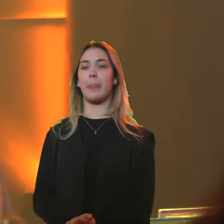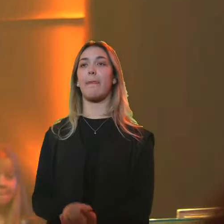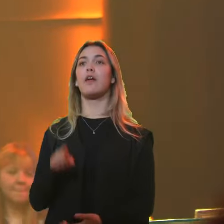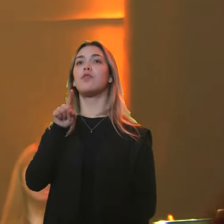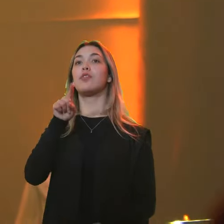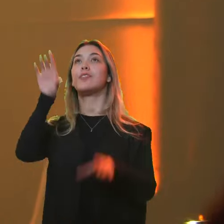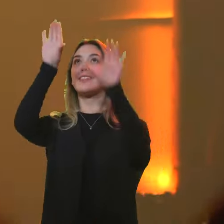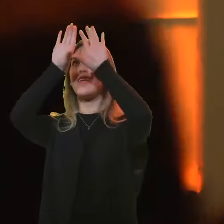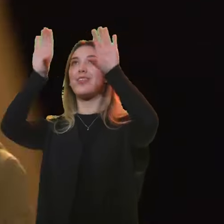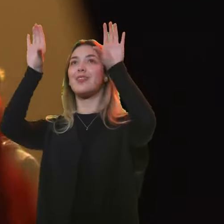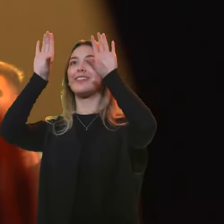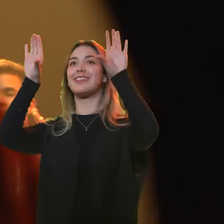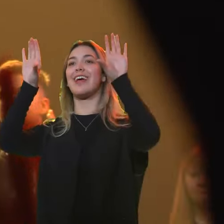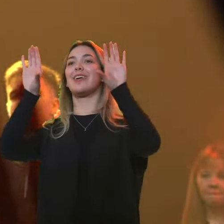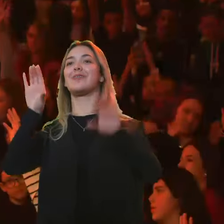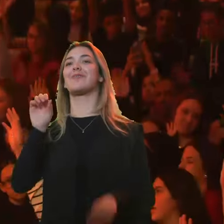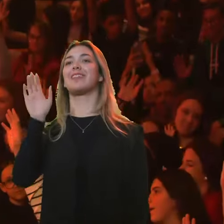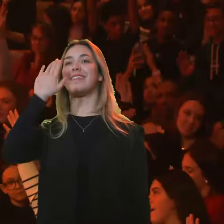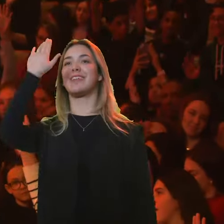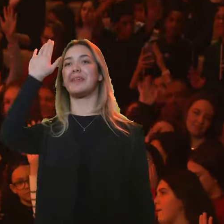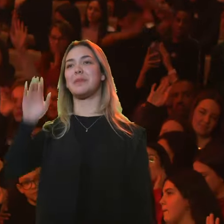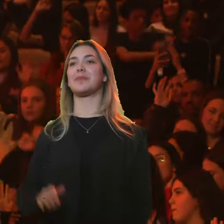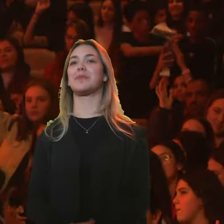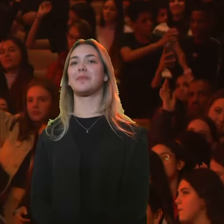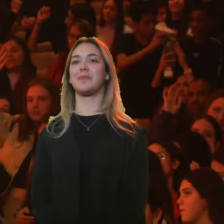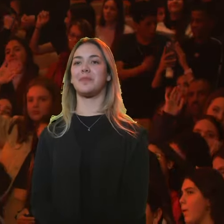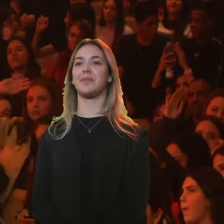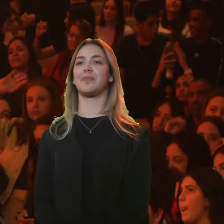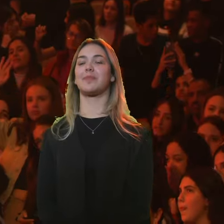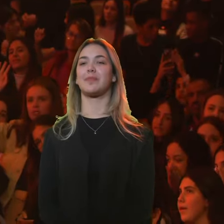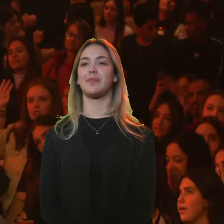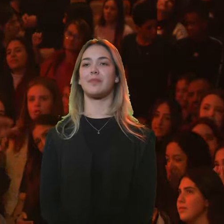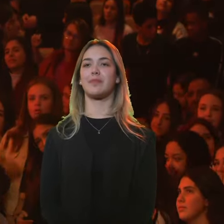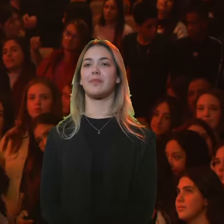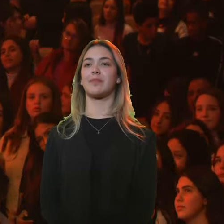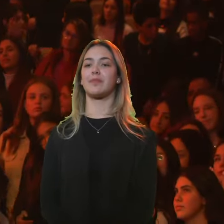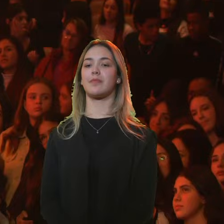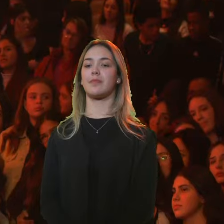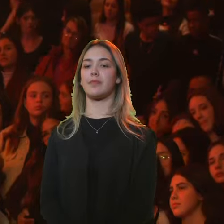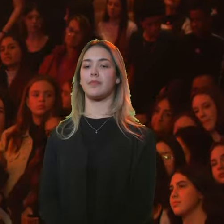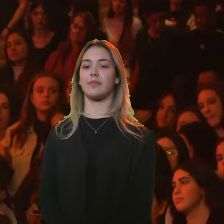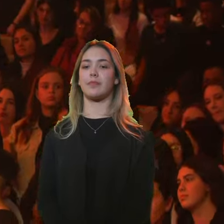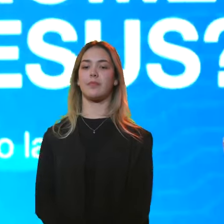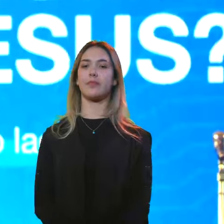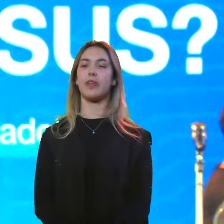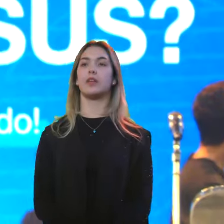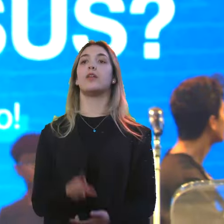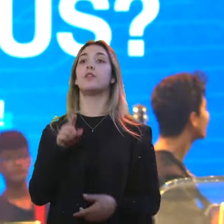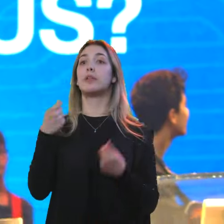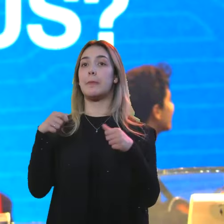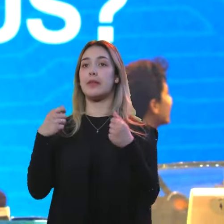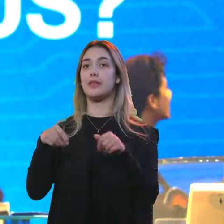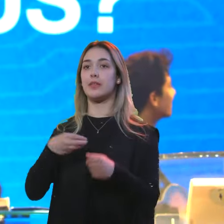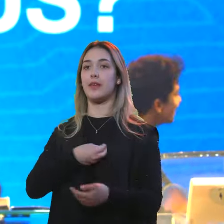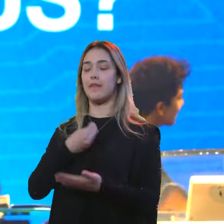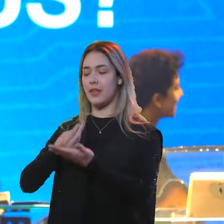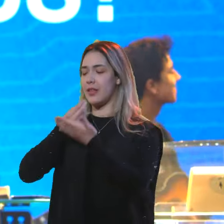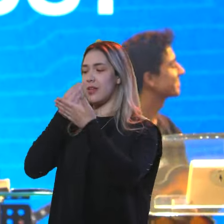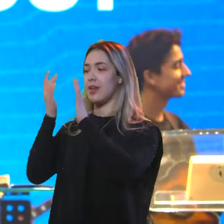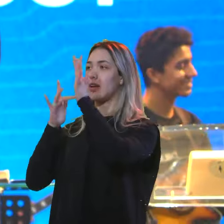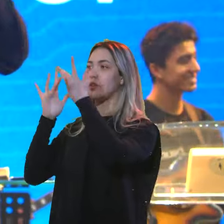céu lá comigo? Deixa eu ver. Mas para isso você precisa entregar a sua vida para Jesus. Por isso, se você quer entregar a sua vida